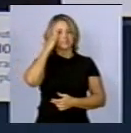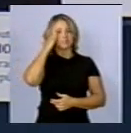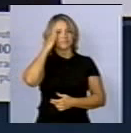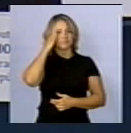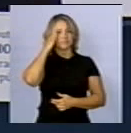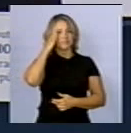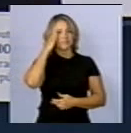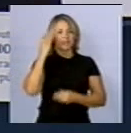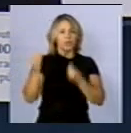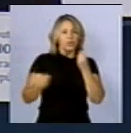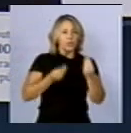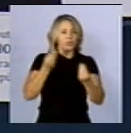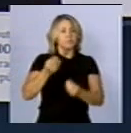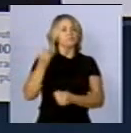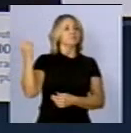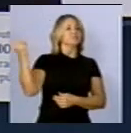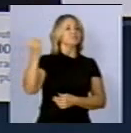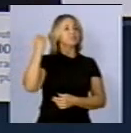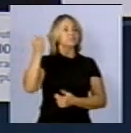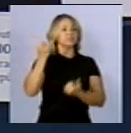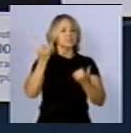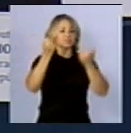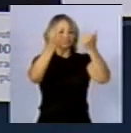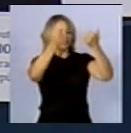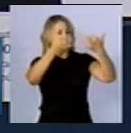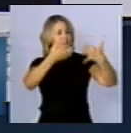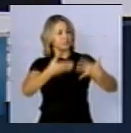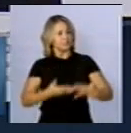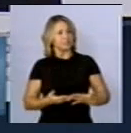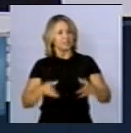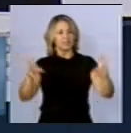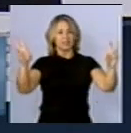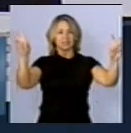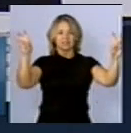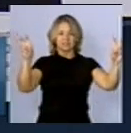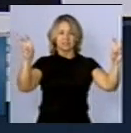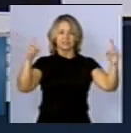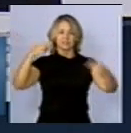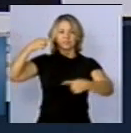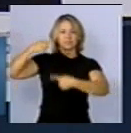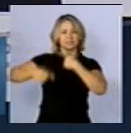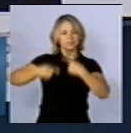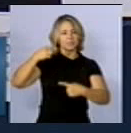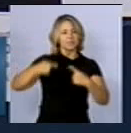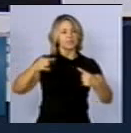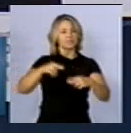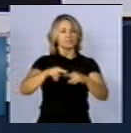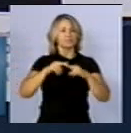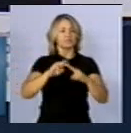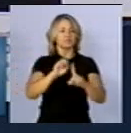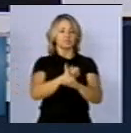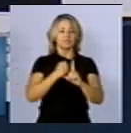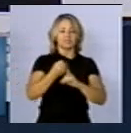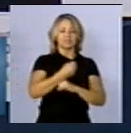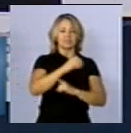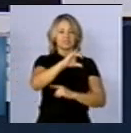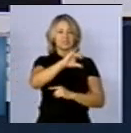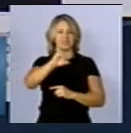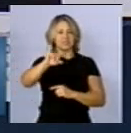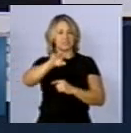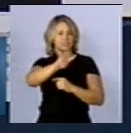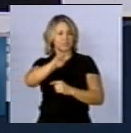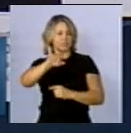o quanto é saudável trazer enfim essas questões para o debate pela sociedade civil e